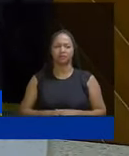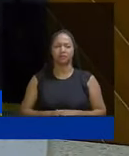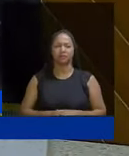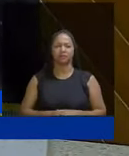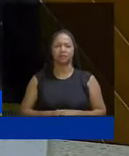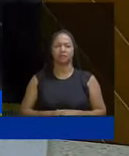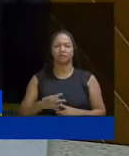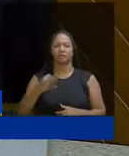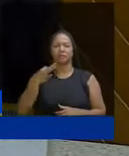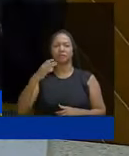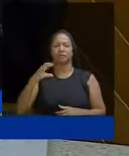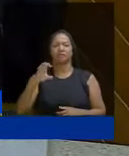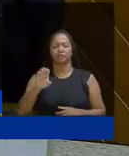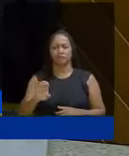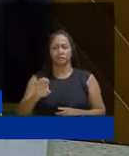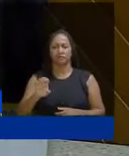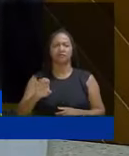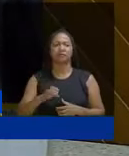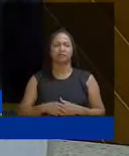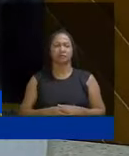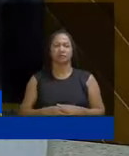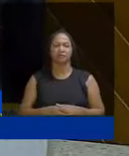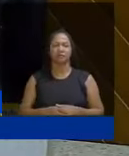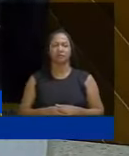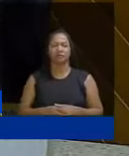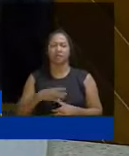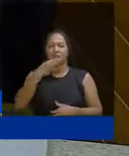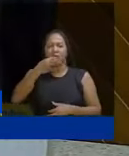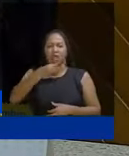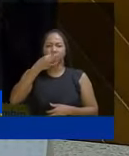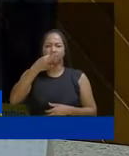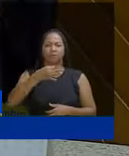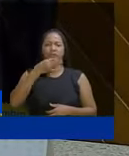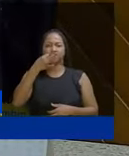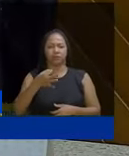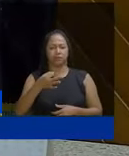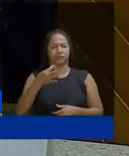O TCE, agora vamos ao entendimento